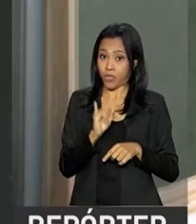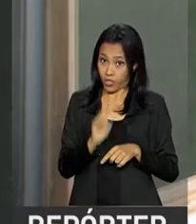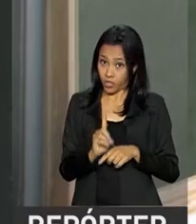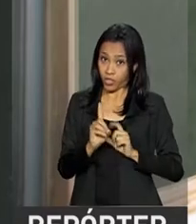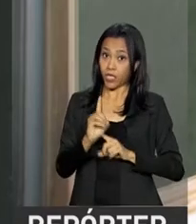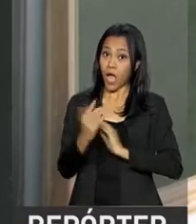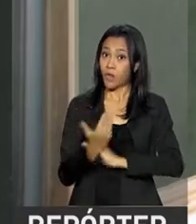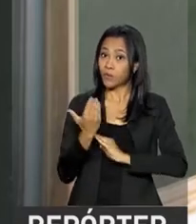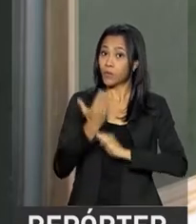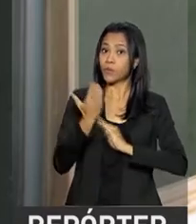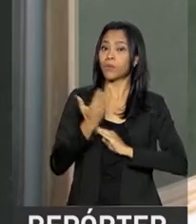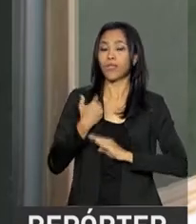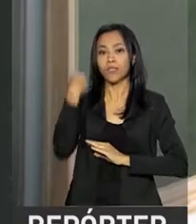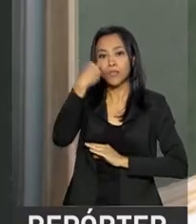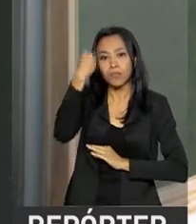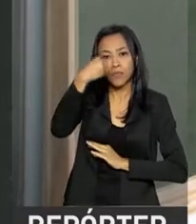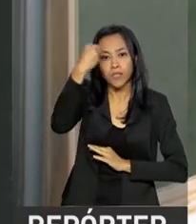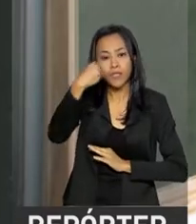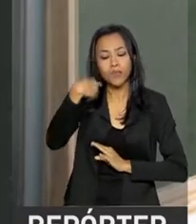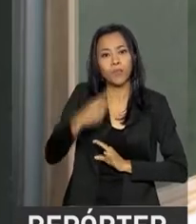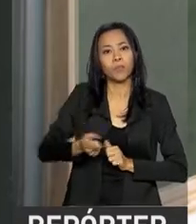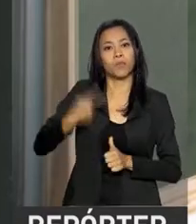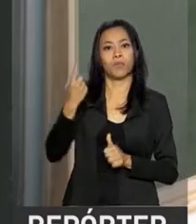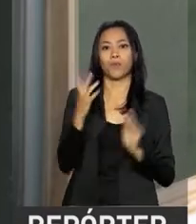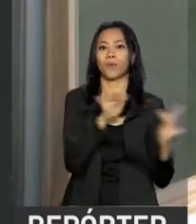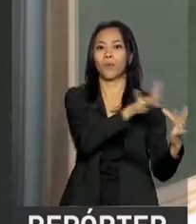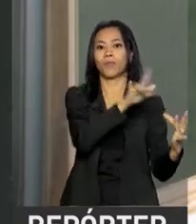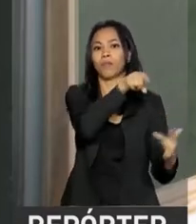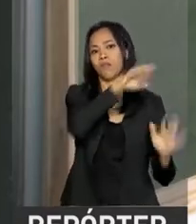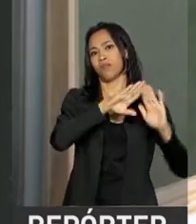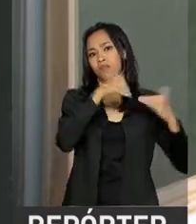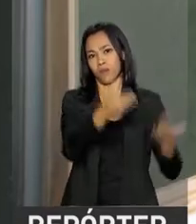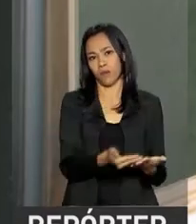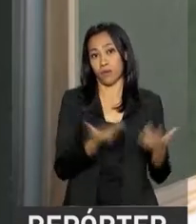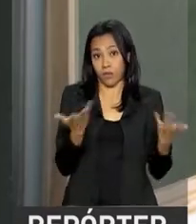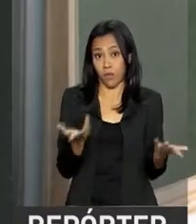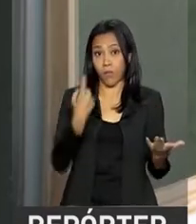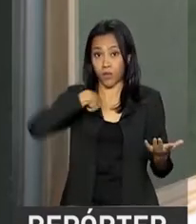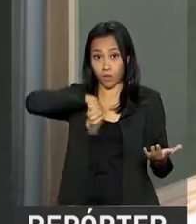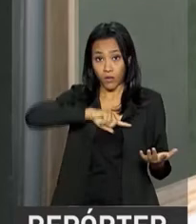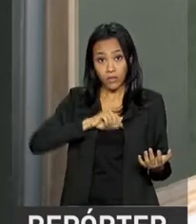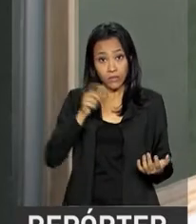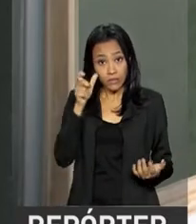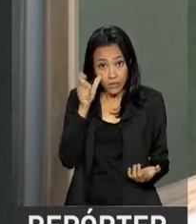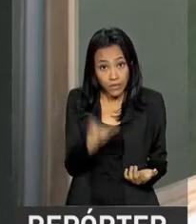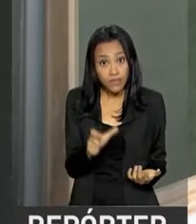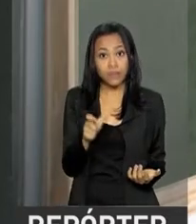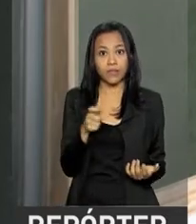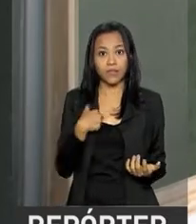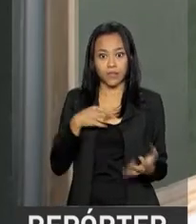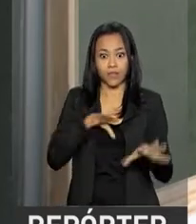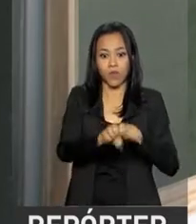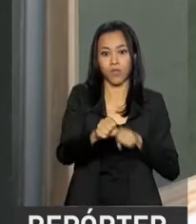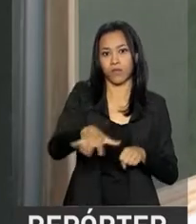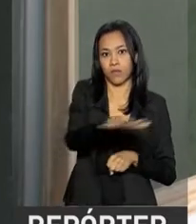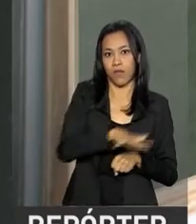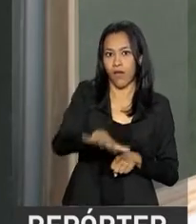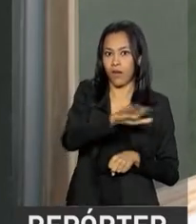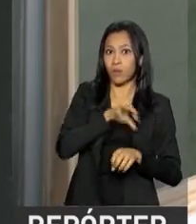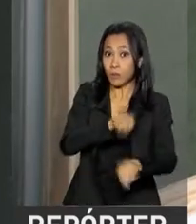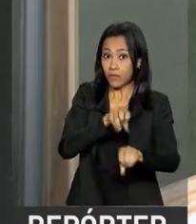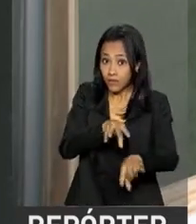proporcionar pra gente foi esse primeiro contato então assim pra gente que tinha interesse da licenciatura foi de suma importância